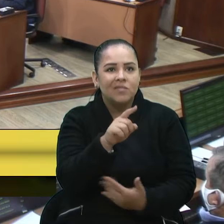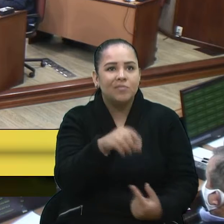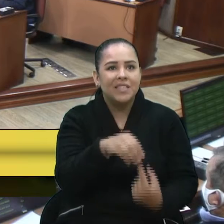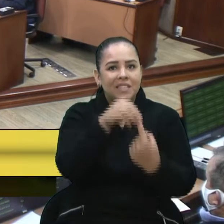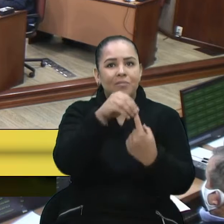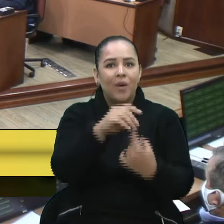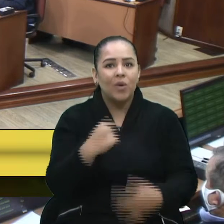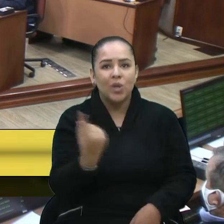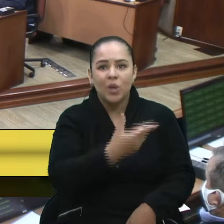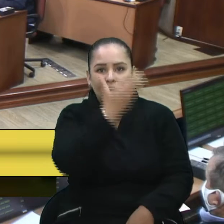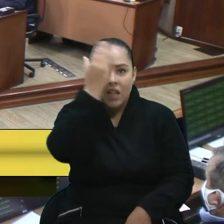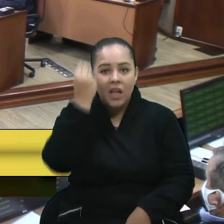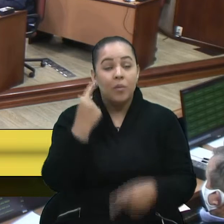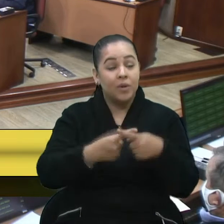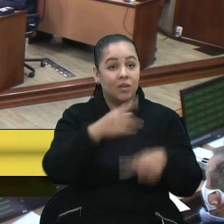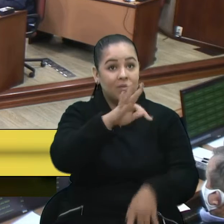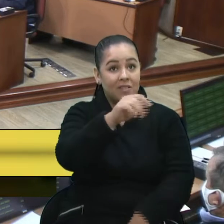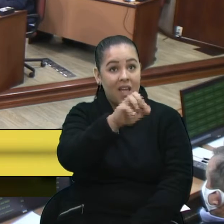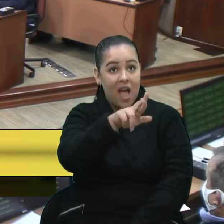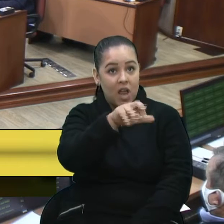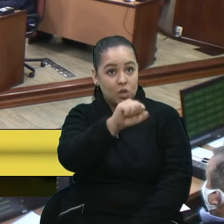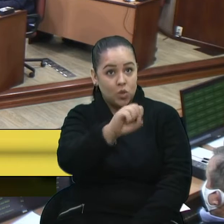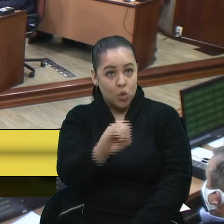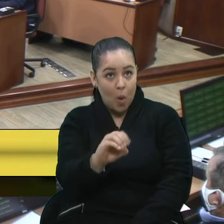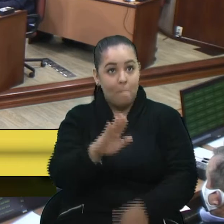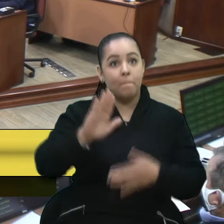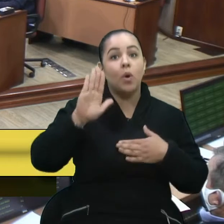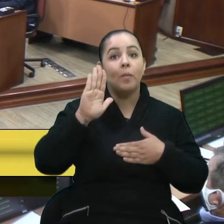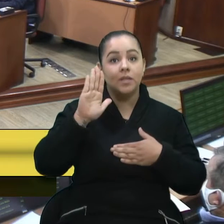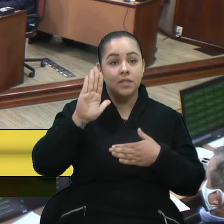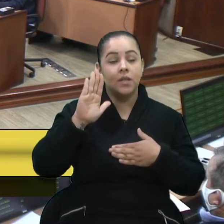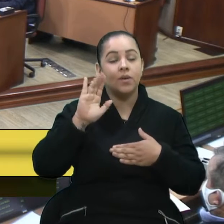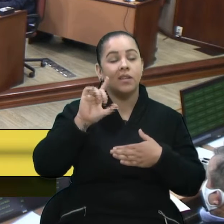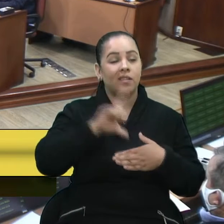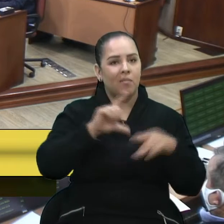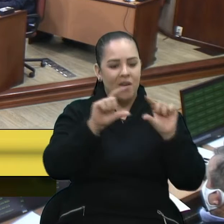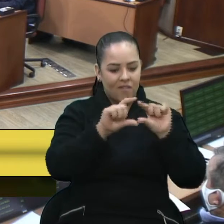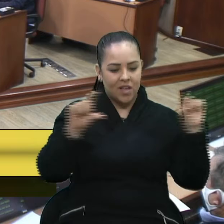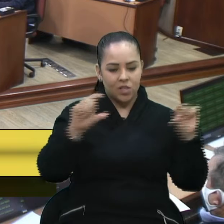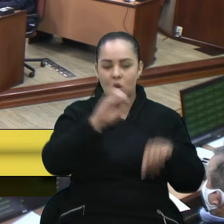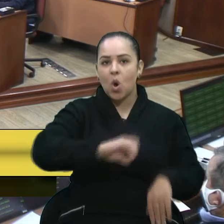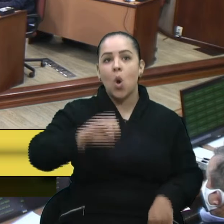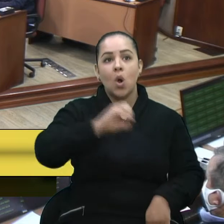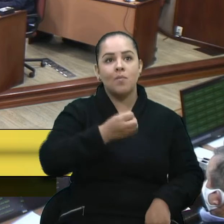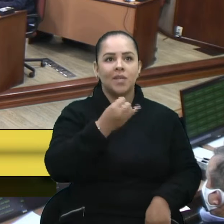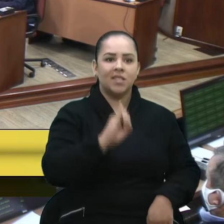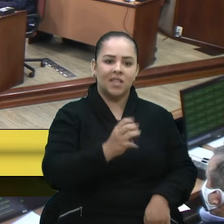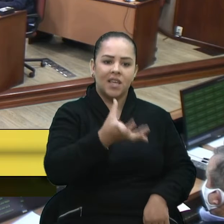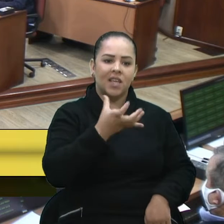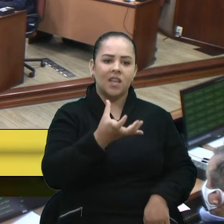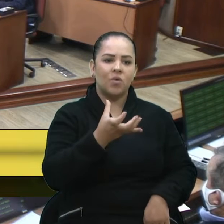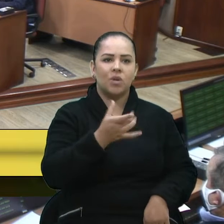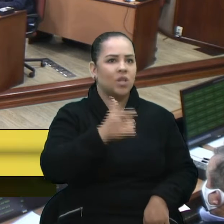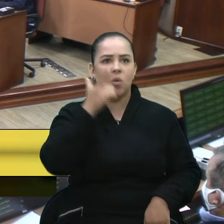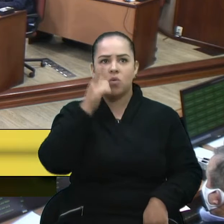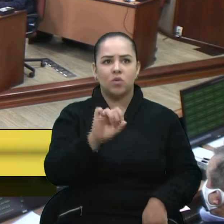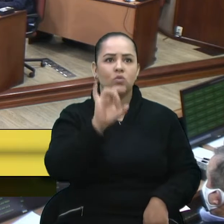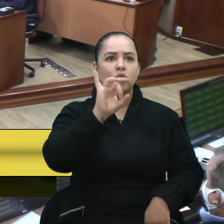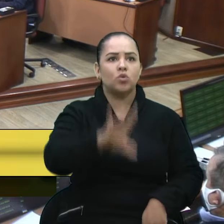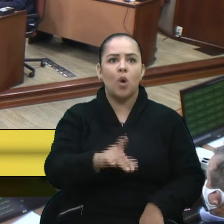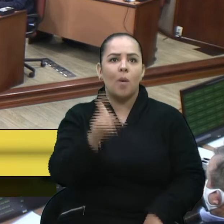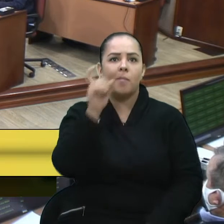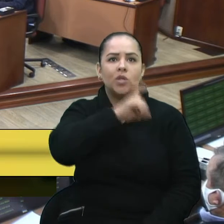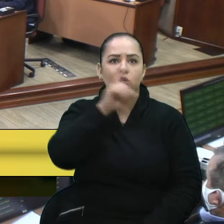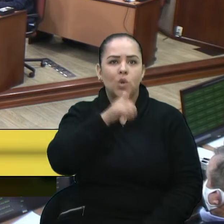Quando o Tarso foi e prometeu isso, tem uma frase que ela é sensacional. Quando as pessoas querem o impossível, somente os mentirosos